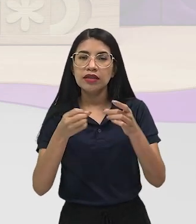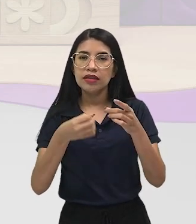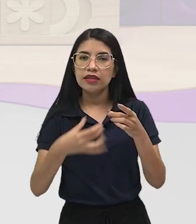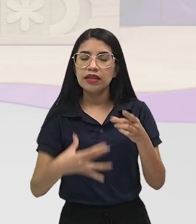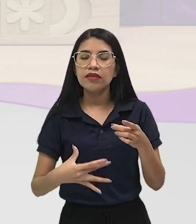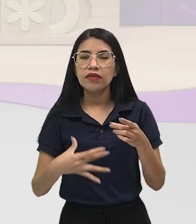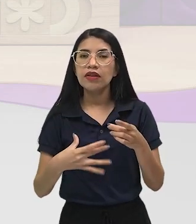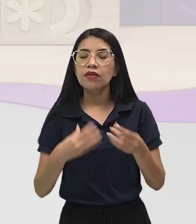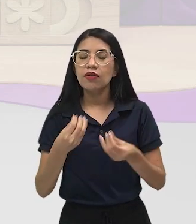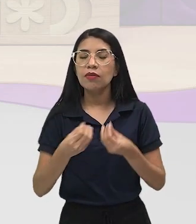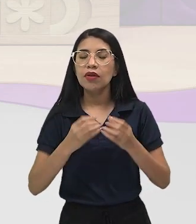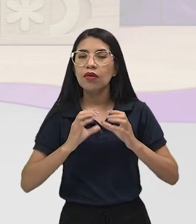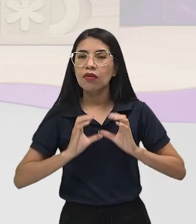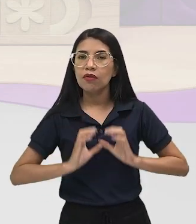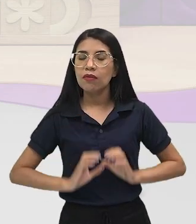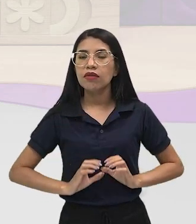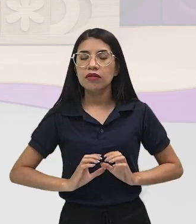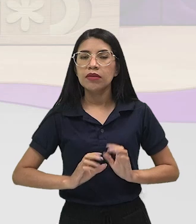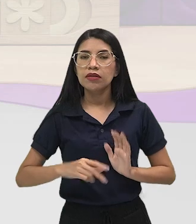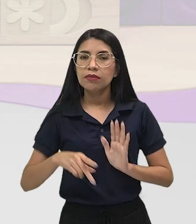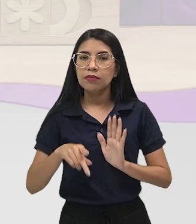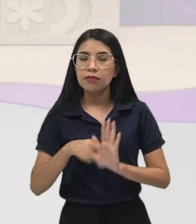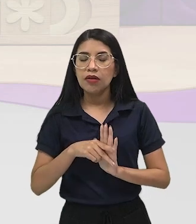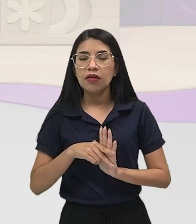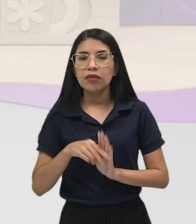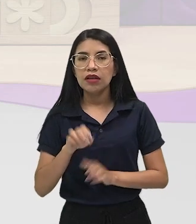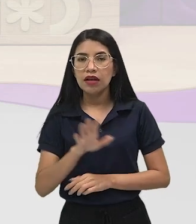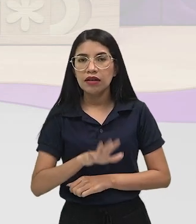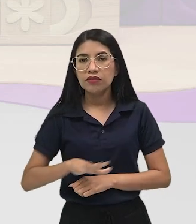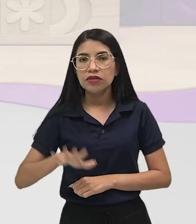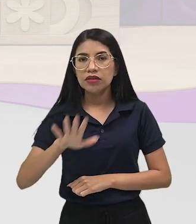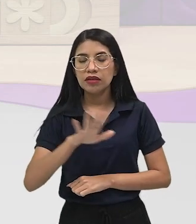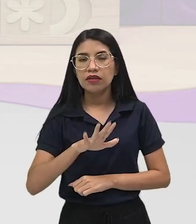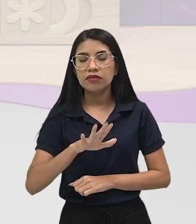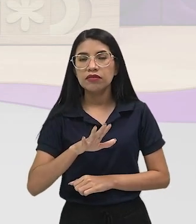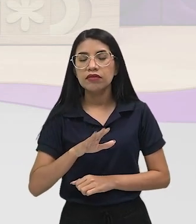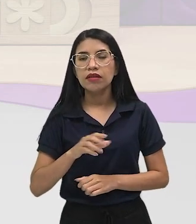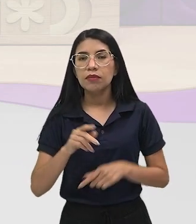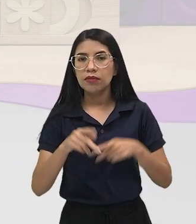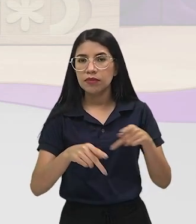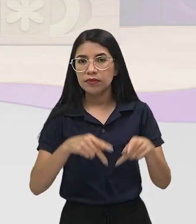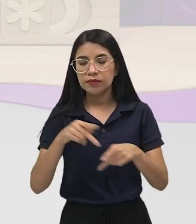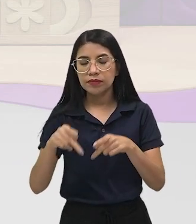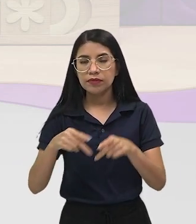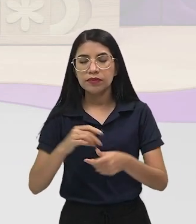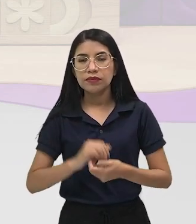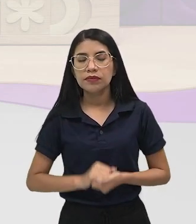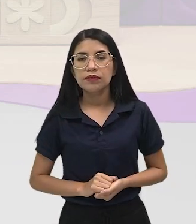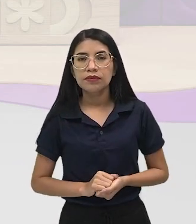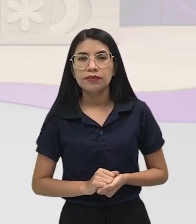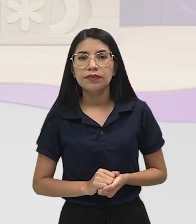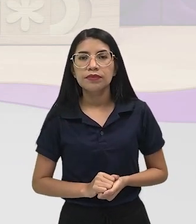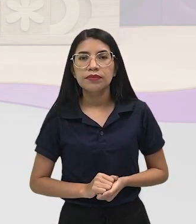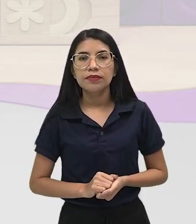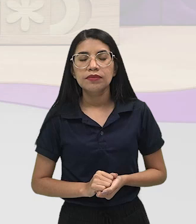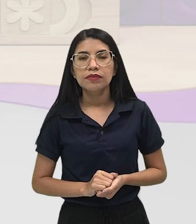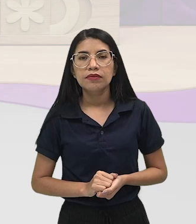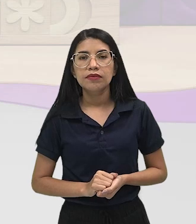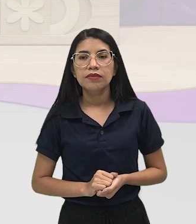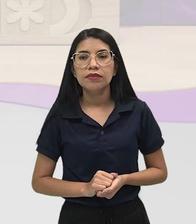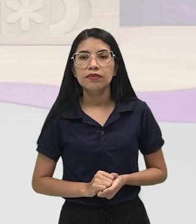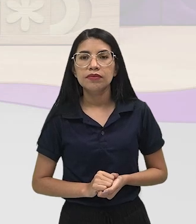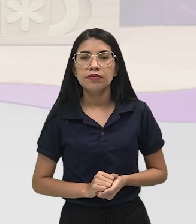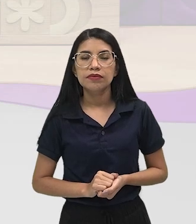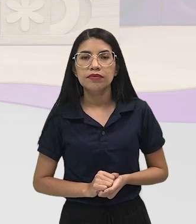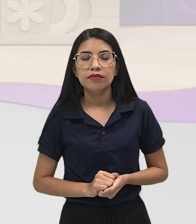o comportamento e as características de toda uma população. Beleza? Ora, se